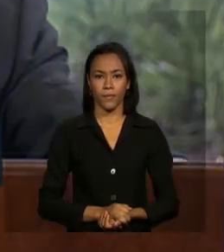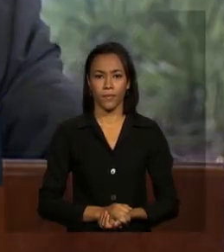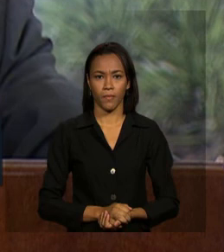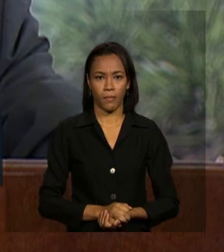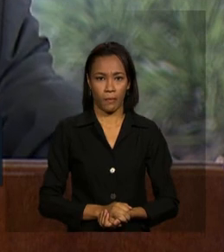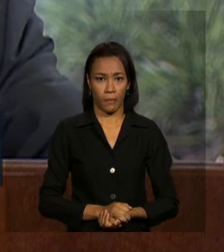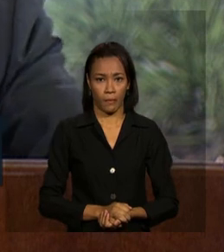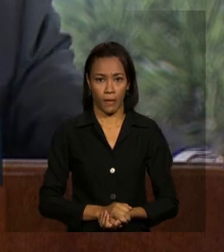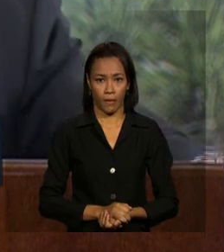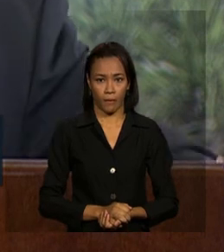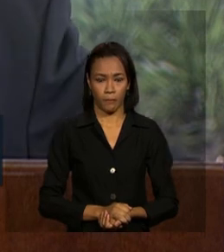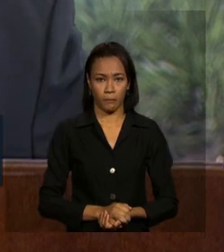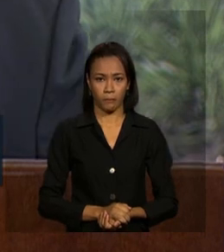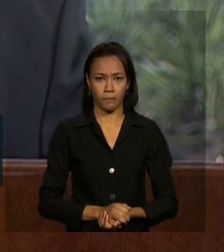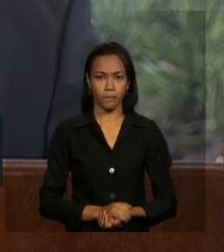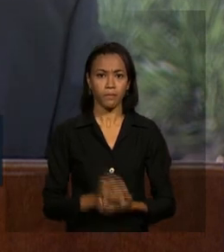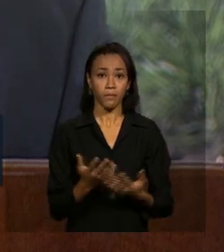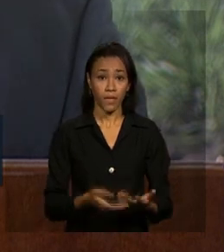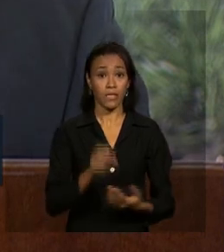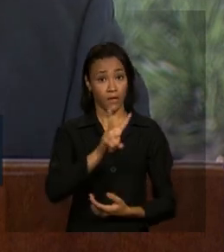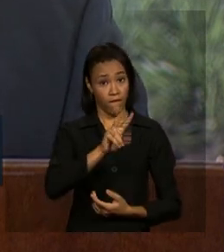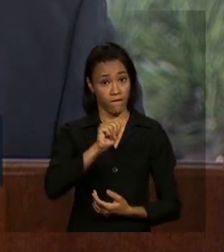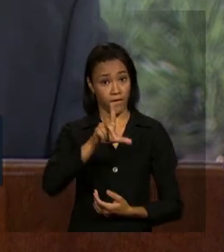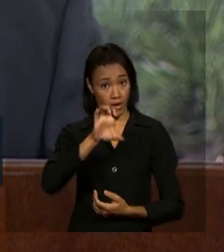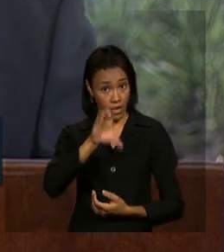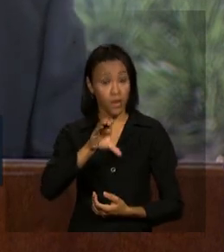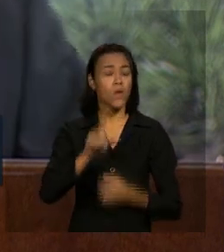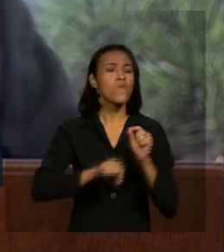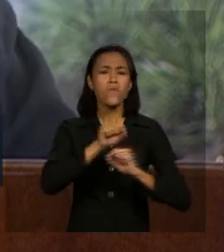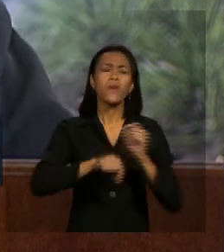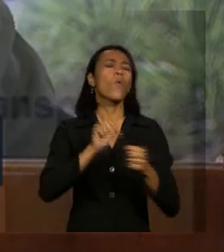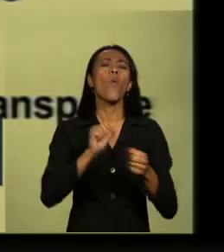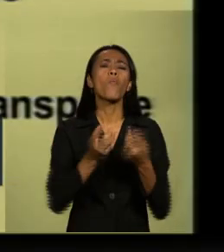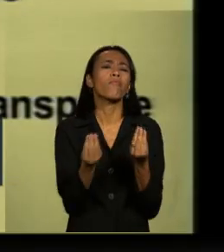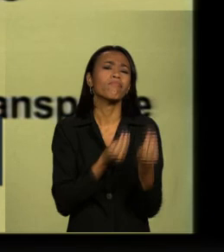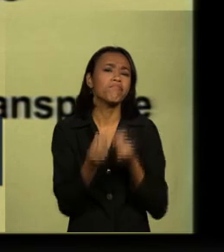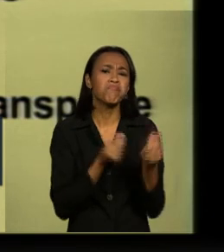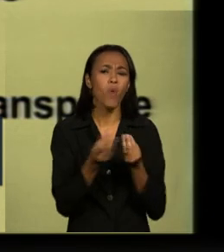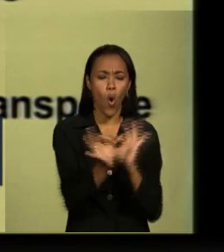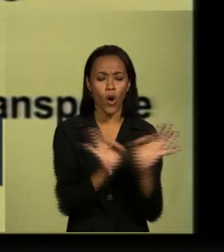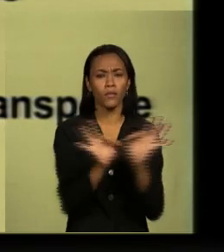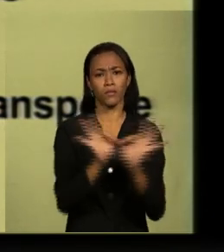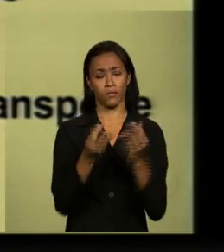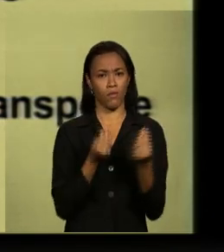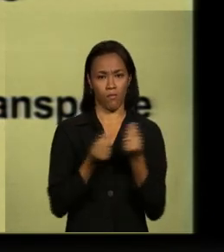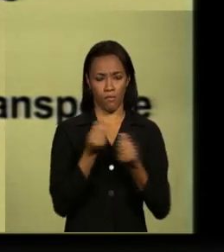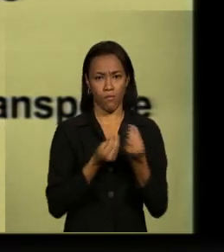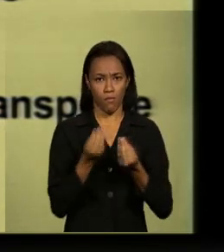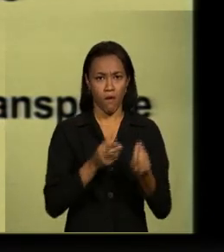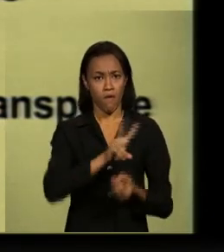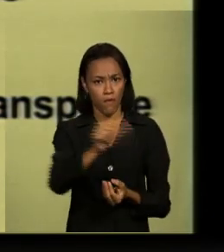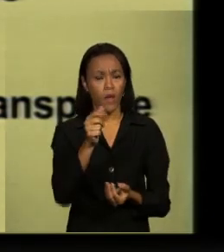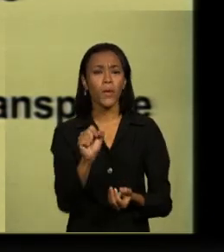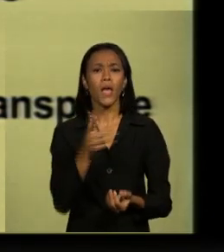e essa venda de capacidade pela Valec será feita de que forma Ela será feita